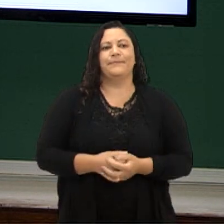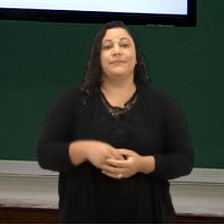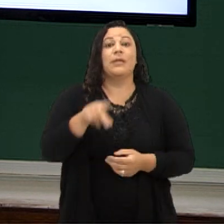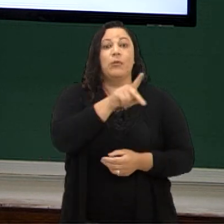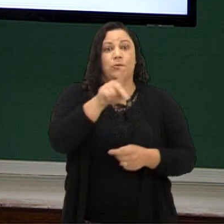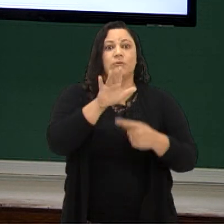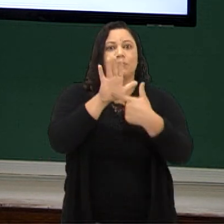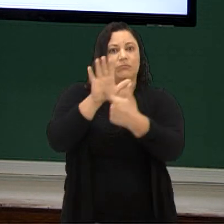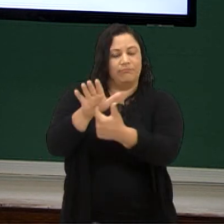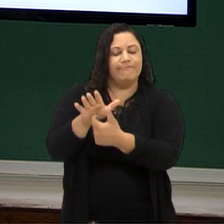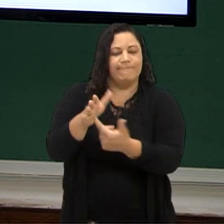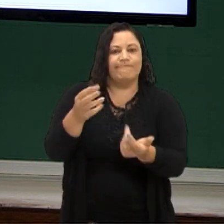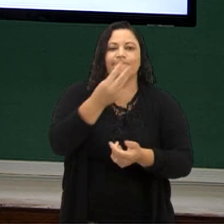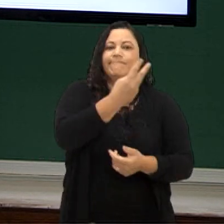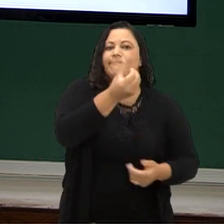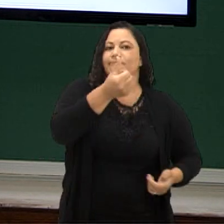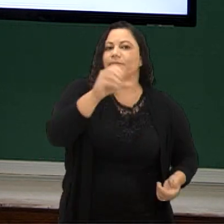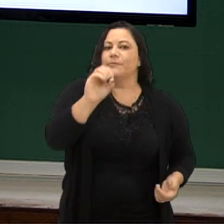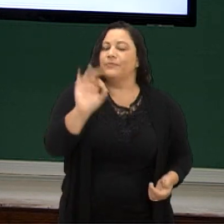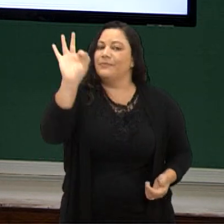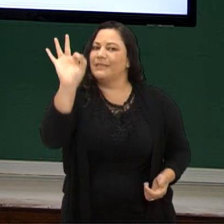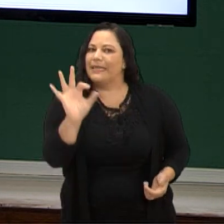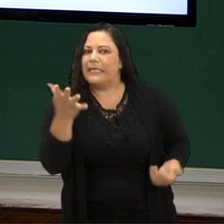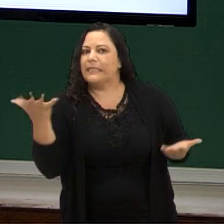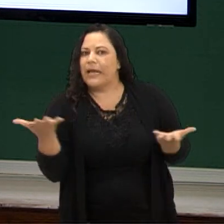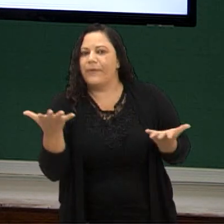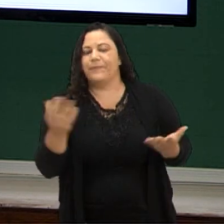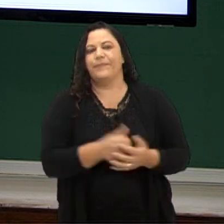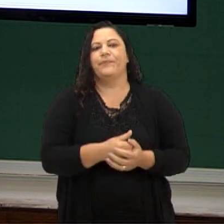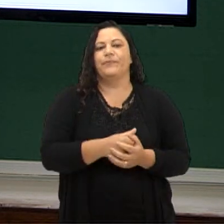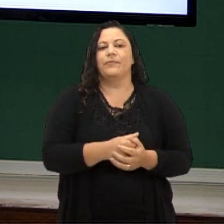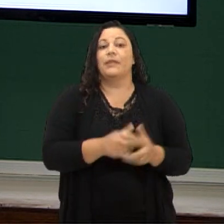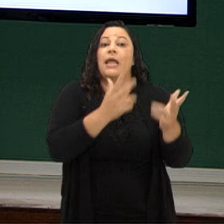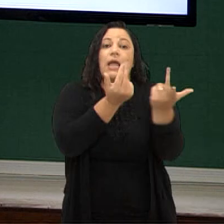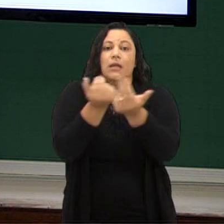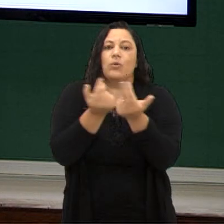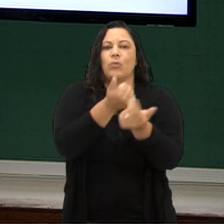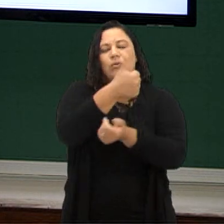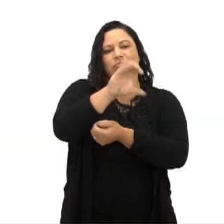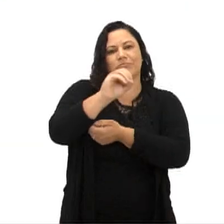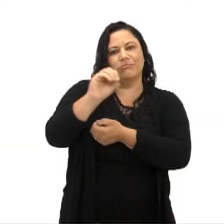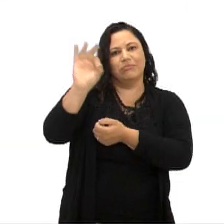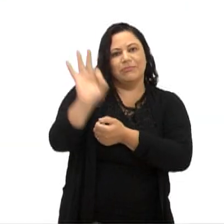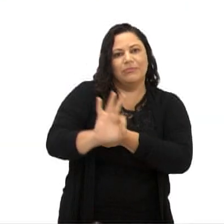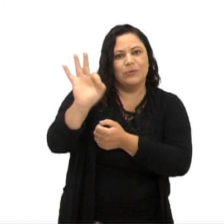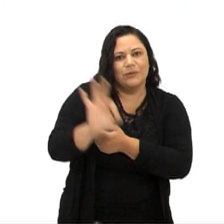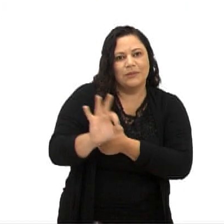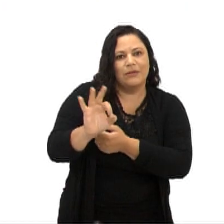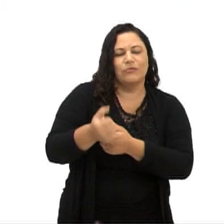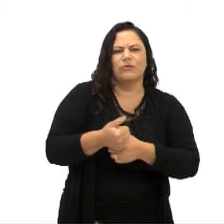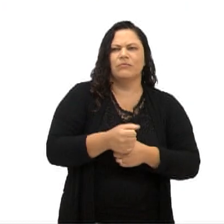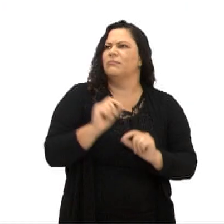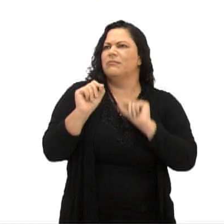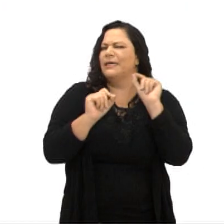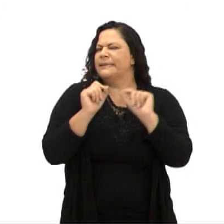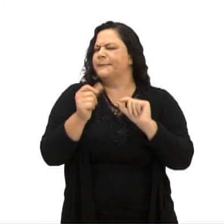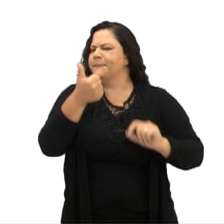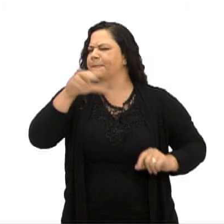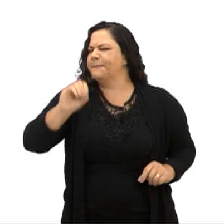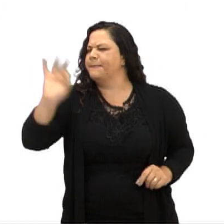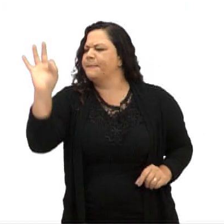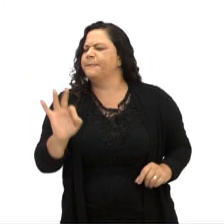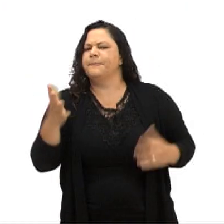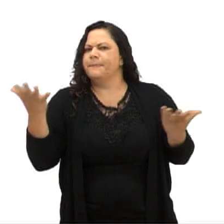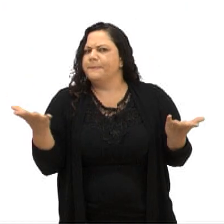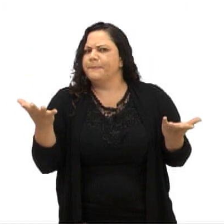né? 360 graus corresponde a 100%. Então, aqui, e o 10% corresponde a qual parte